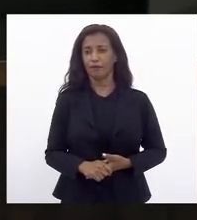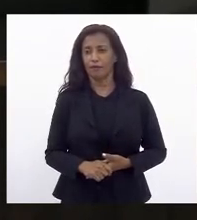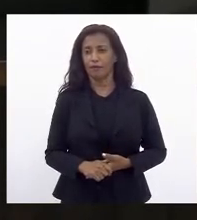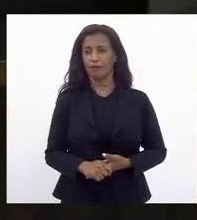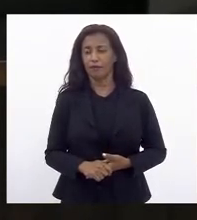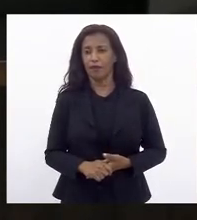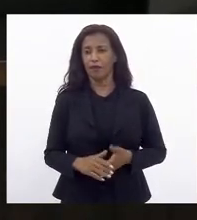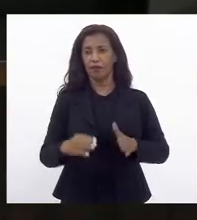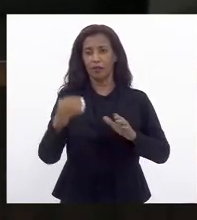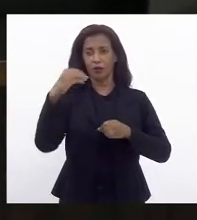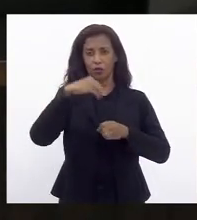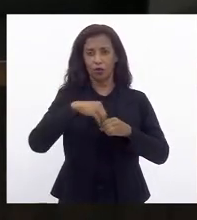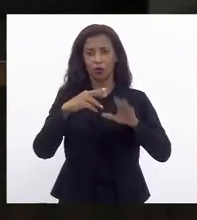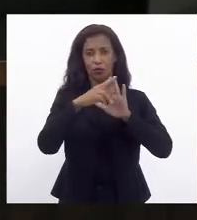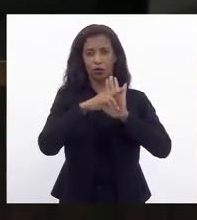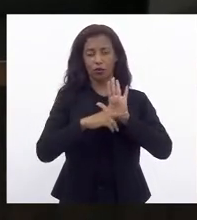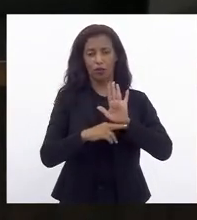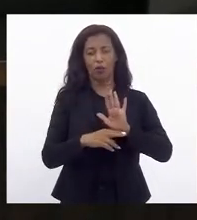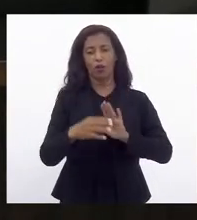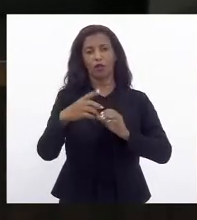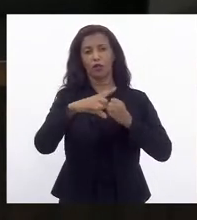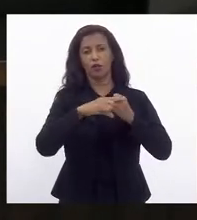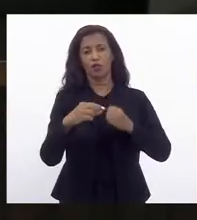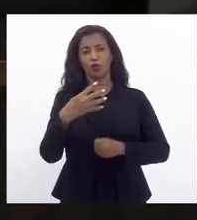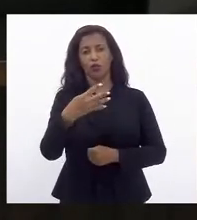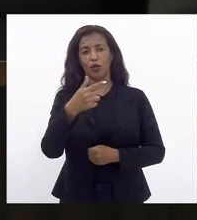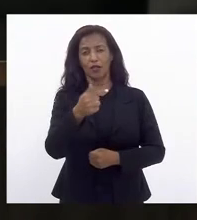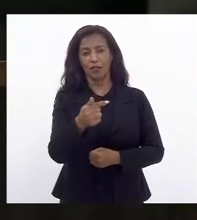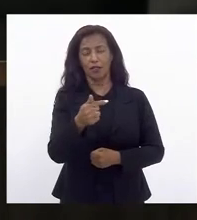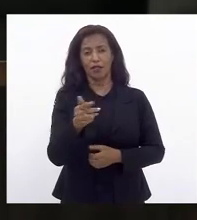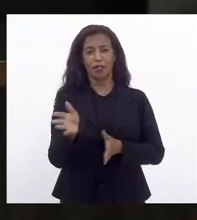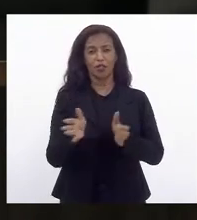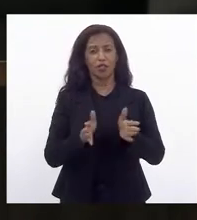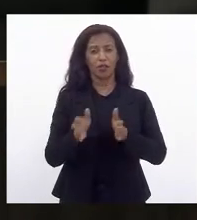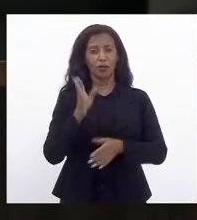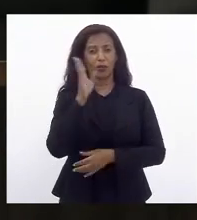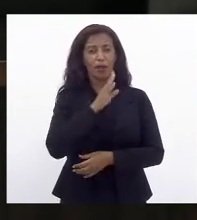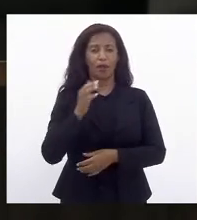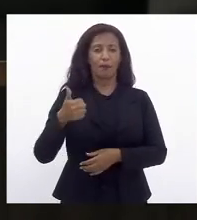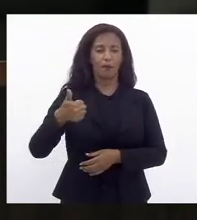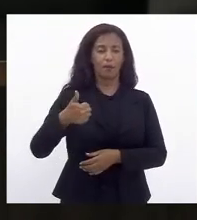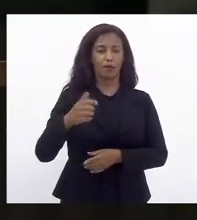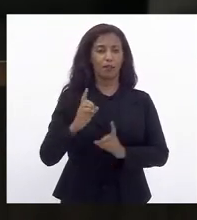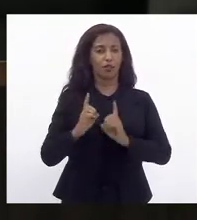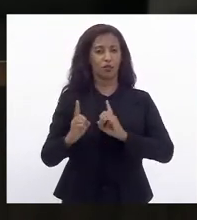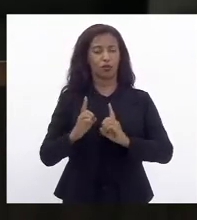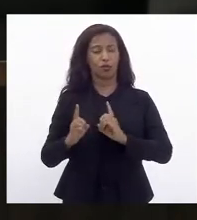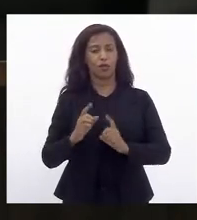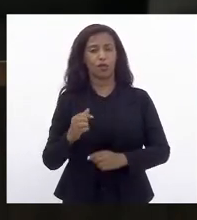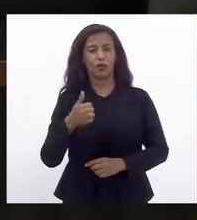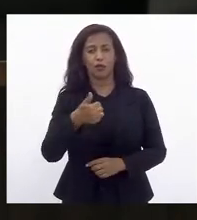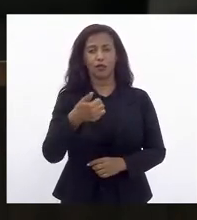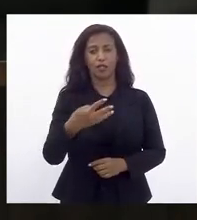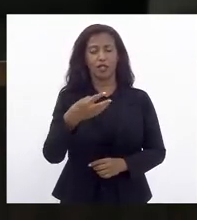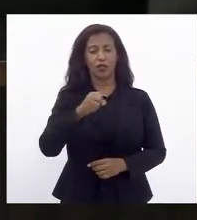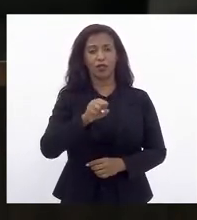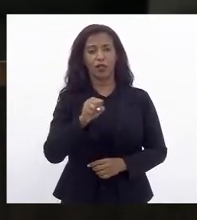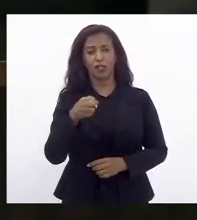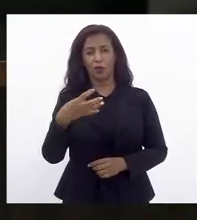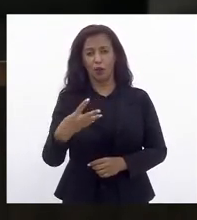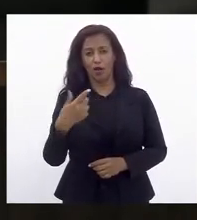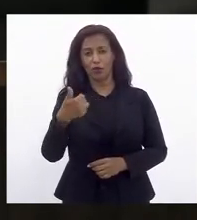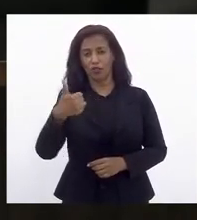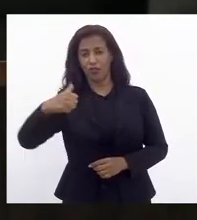Incluído na ordem do dia, de acordo com o parágrafo 1º do artigo 47 do Regimento Interno, em tramitação ordinária, em primeira discussão, projeto de lei 1384 de